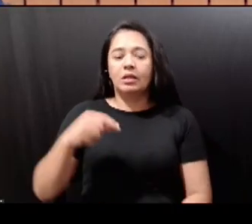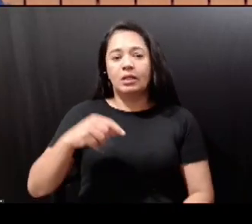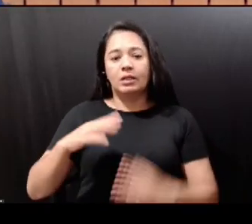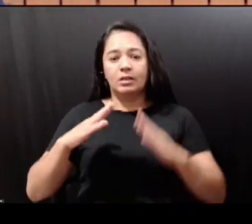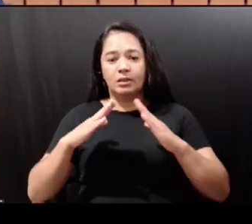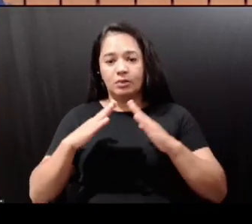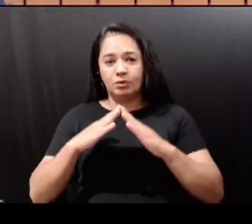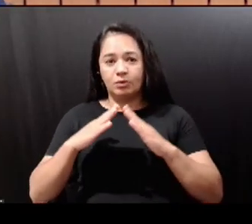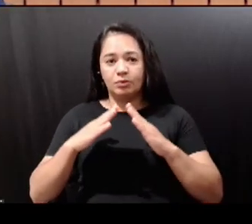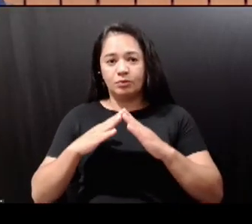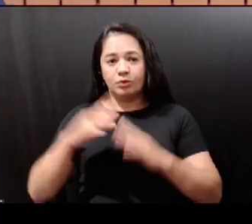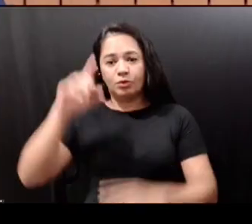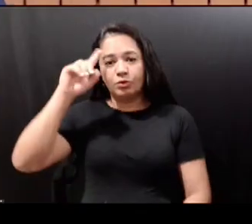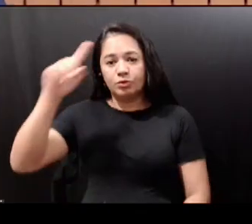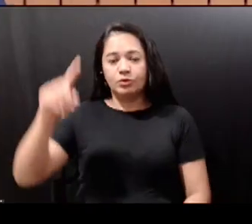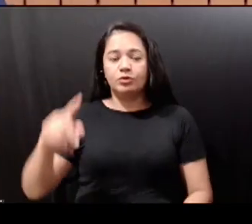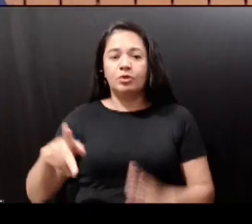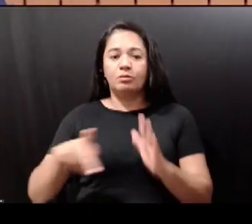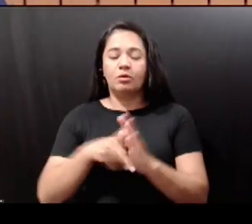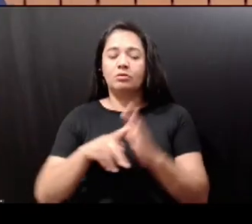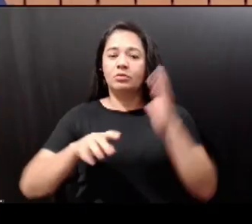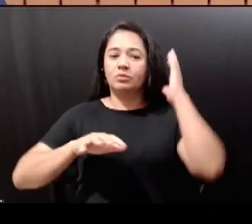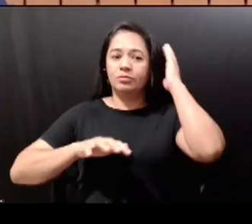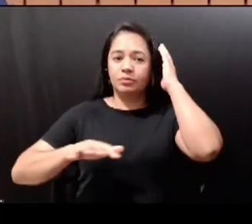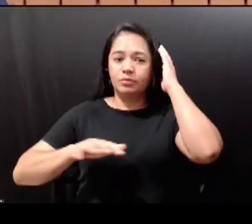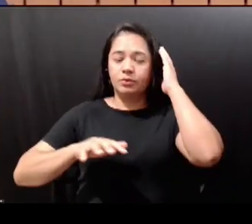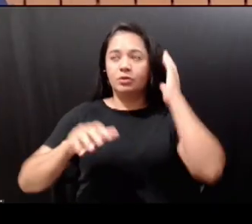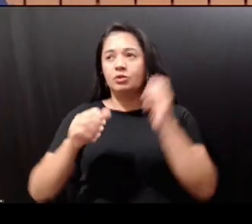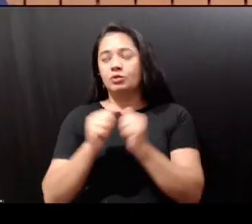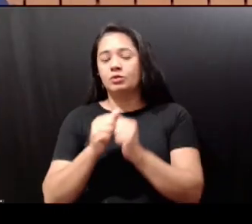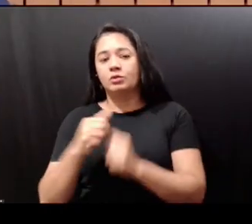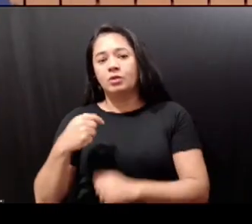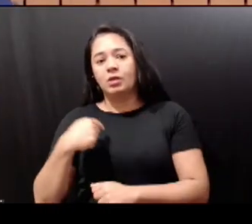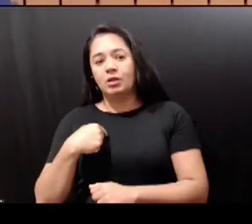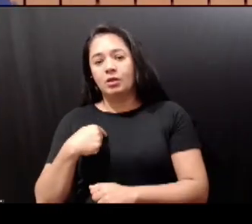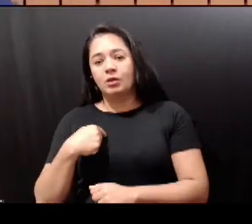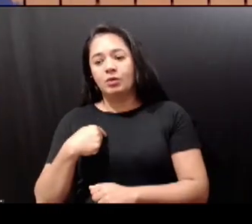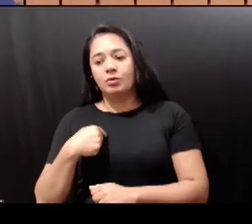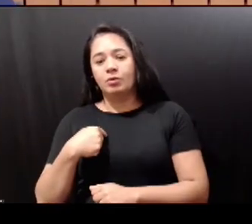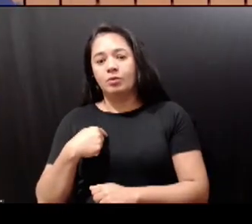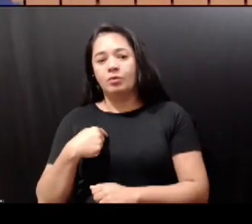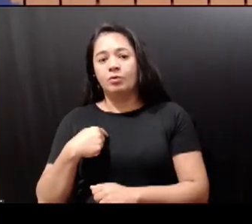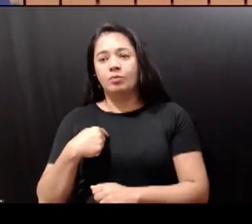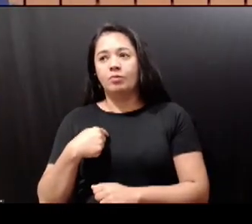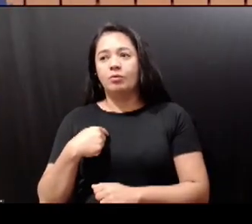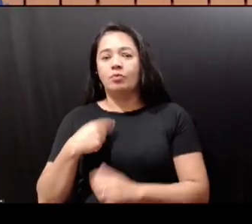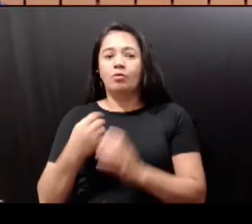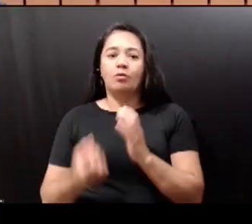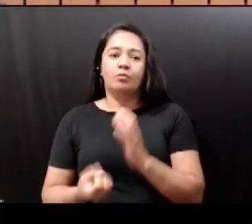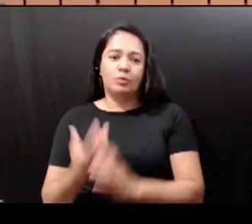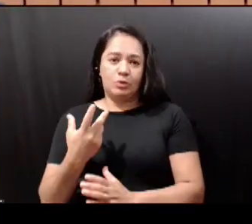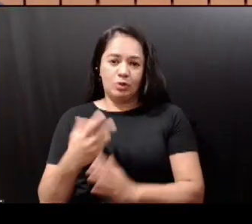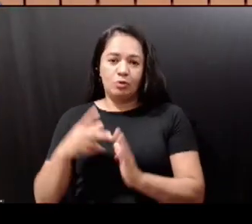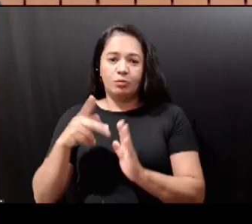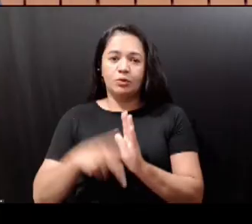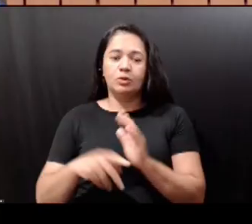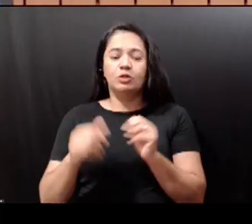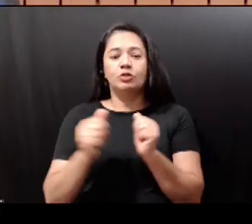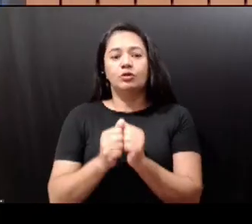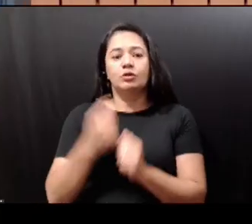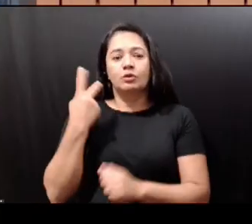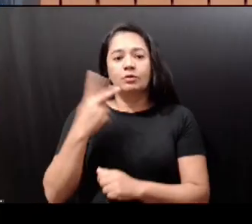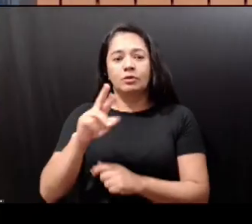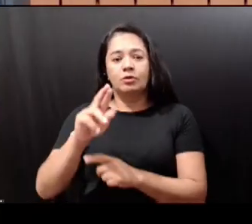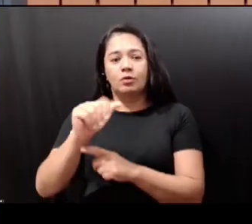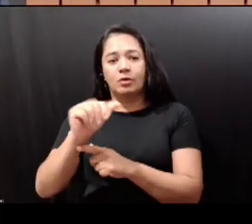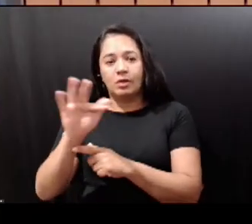hip hop, junto um projeto meu e do vereador Rafa Zimbaldi, assinamos junto, criamos o dia